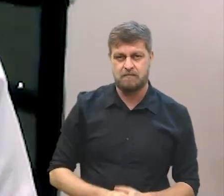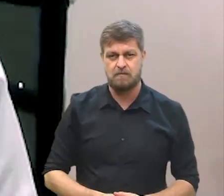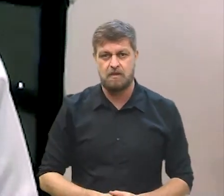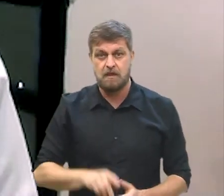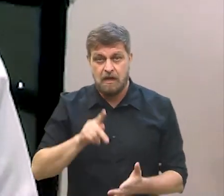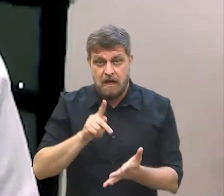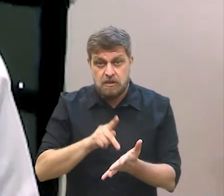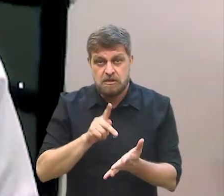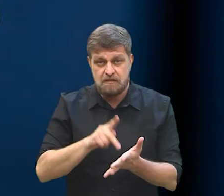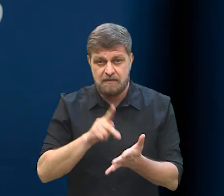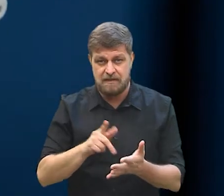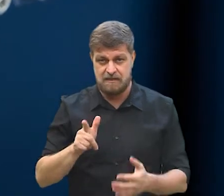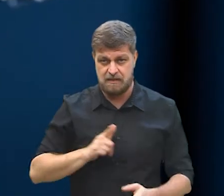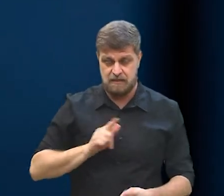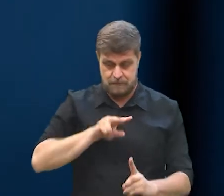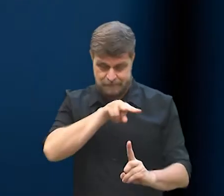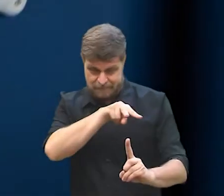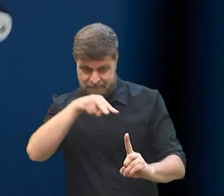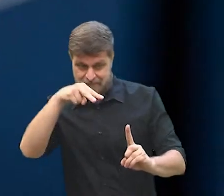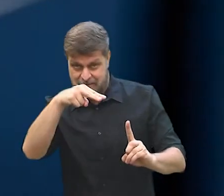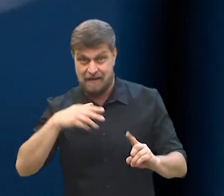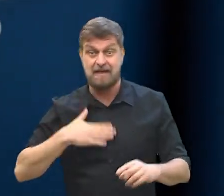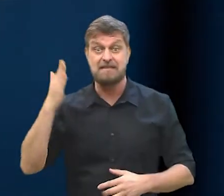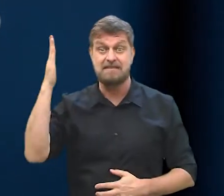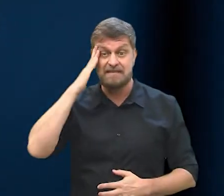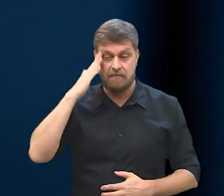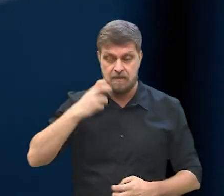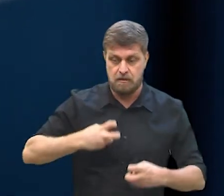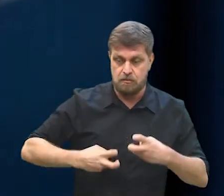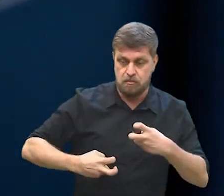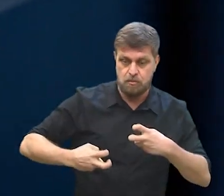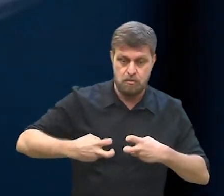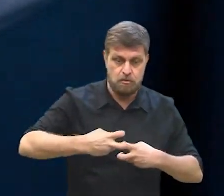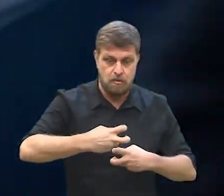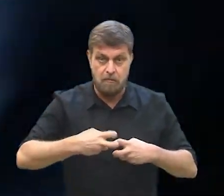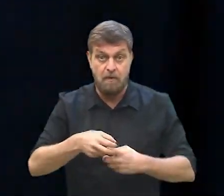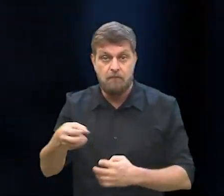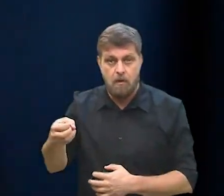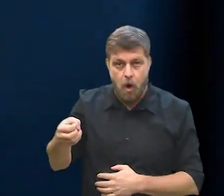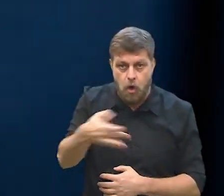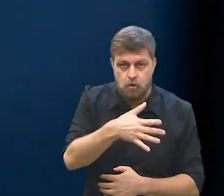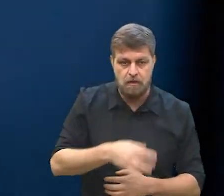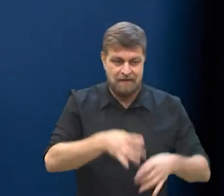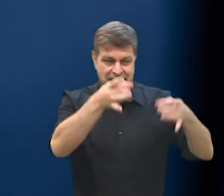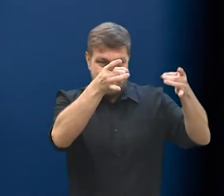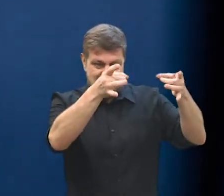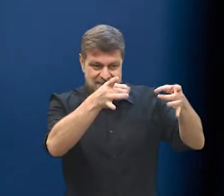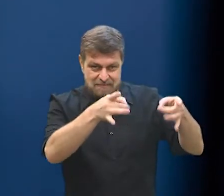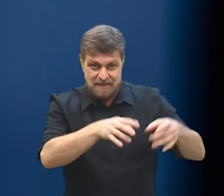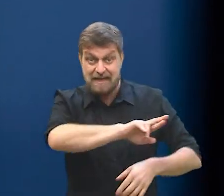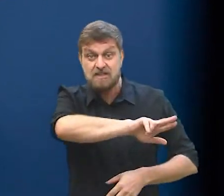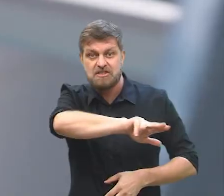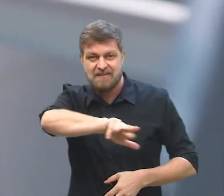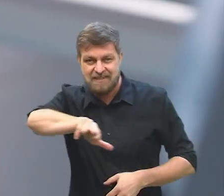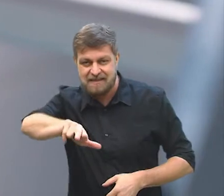então fazer o seu check-up, fazer os seus exames, procurar lugares que sejam seguros para a gente